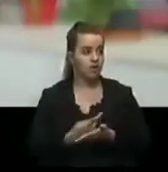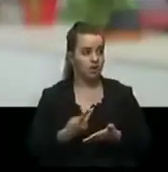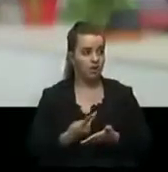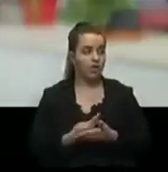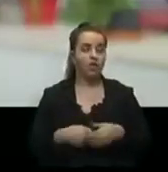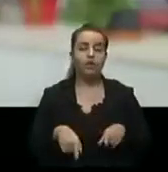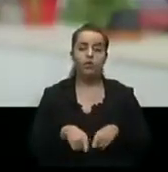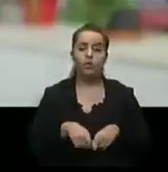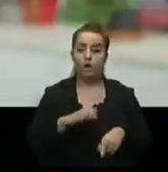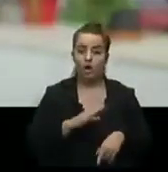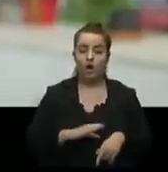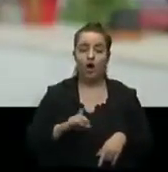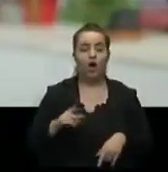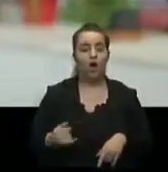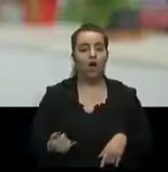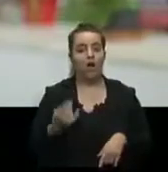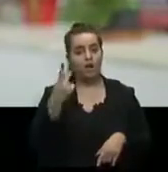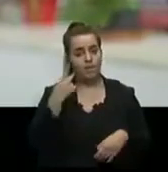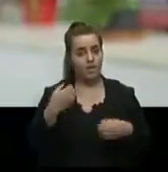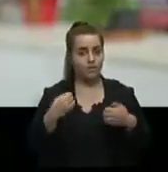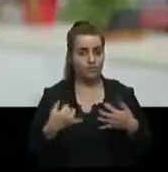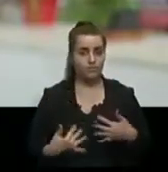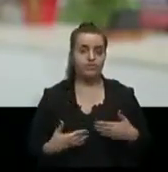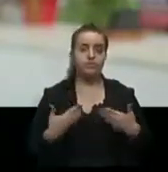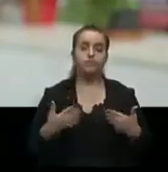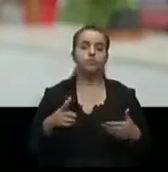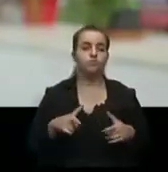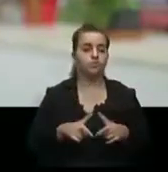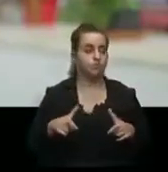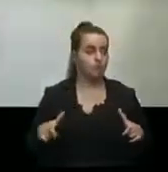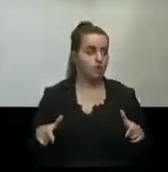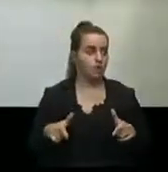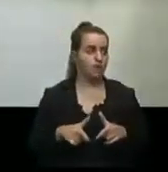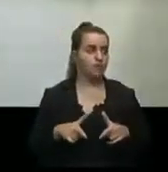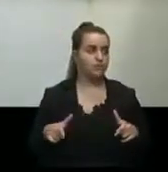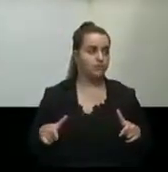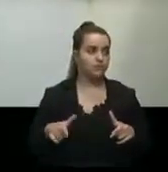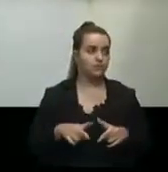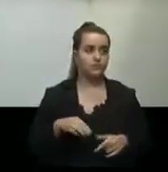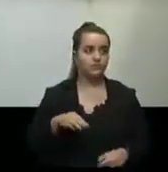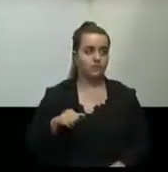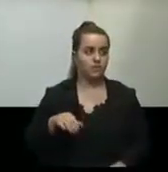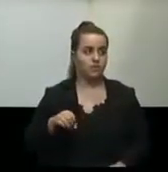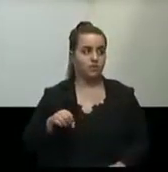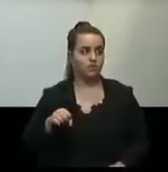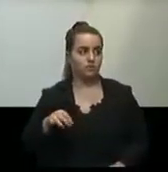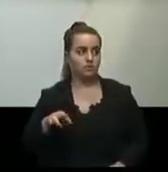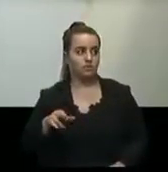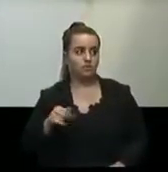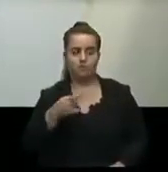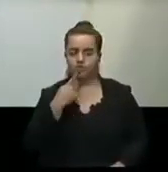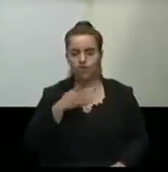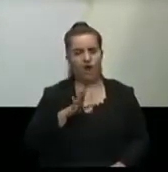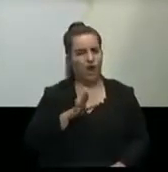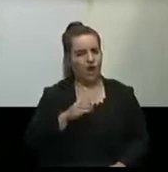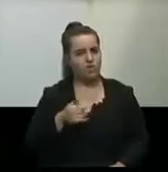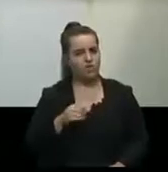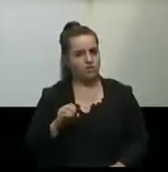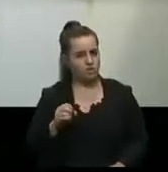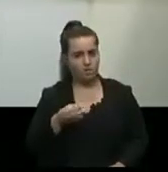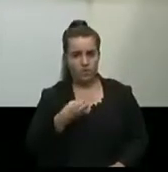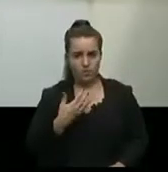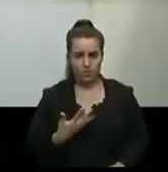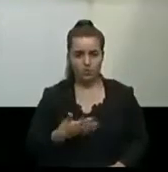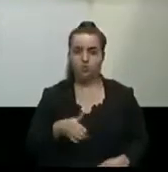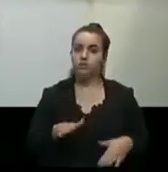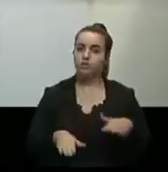parâmetros fundamentais para eu definir o tamanho da minha amostra. Então você fala assim, 100 tá bom?